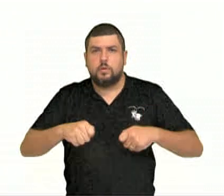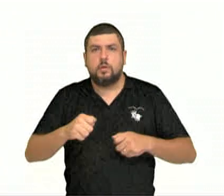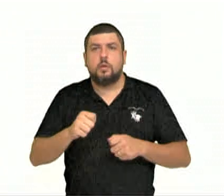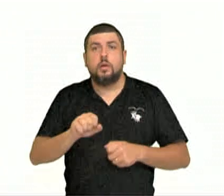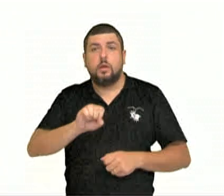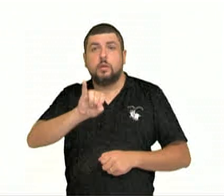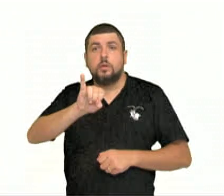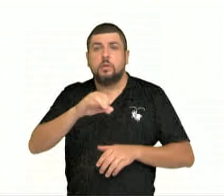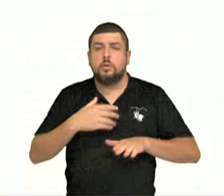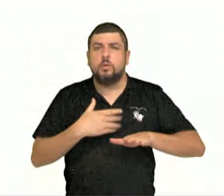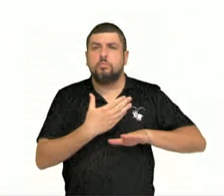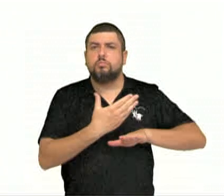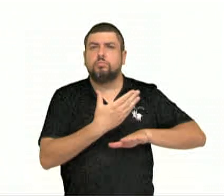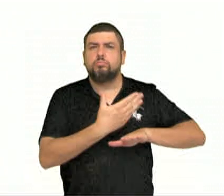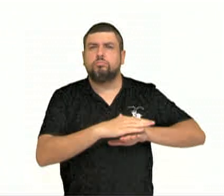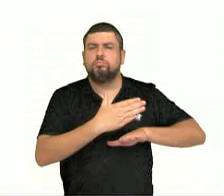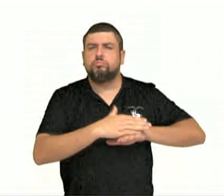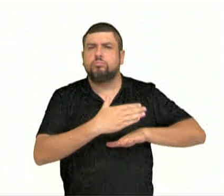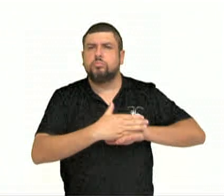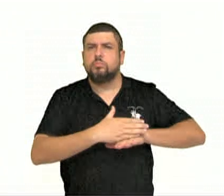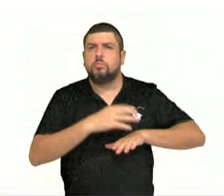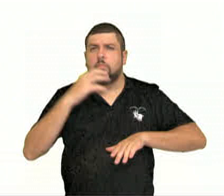de vida, que tenha uma vida mais saudável.